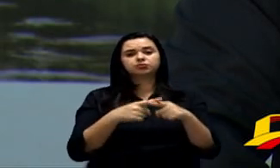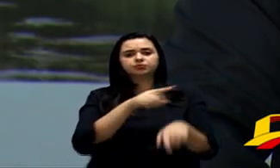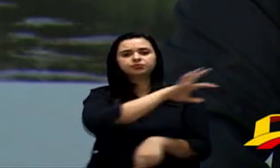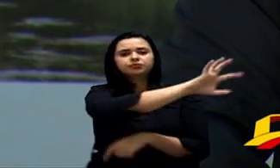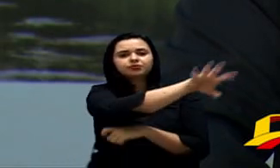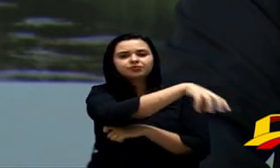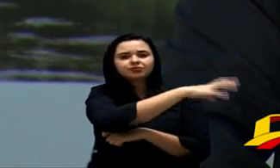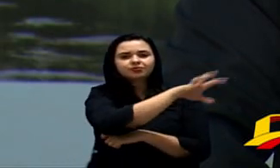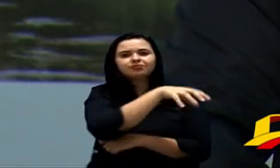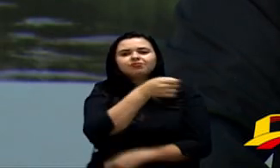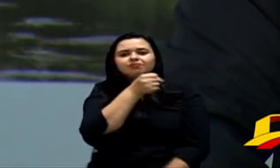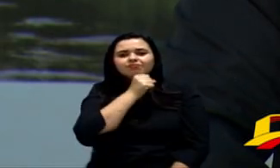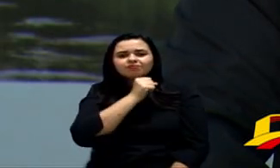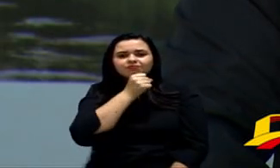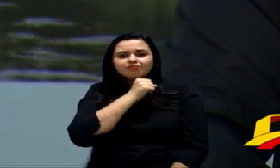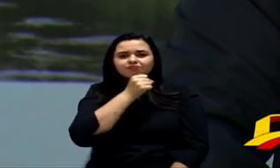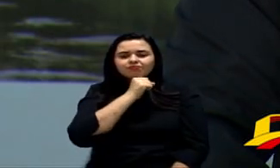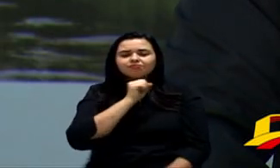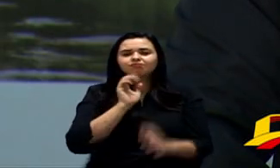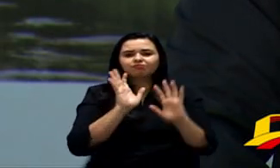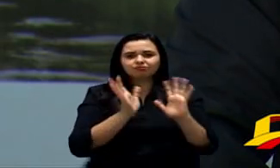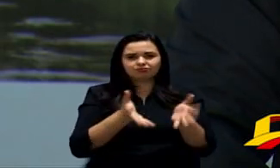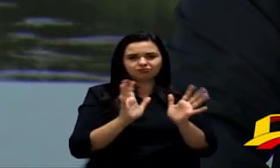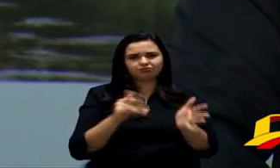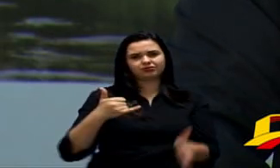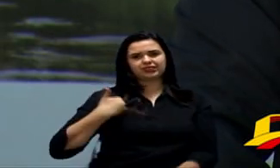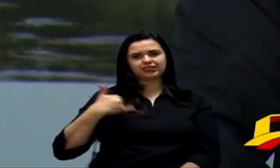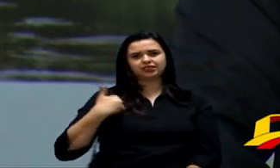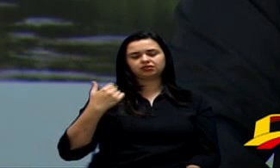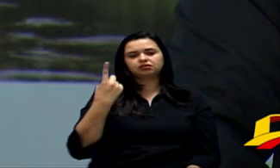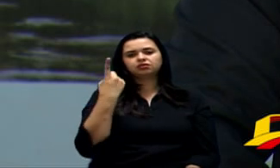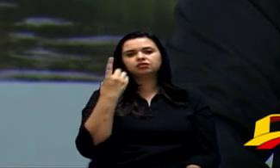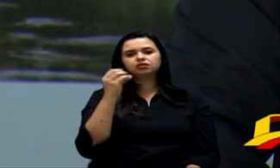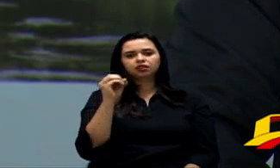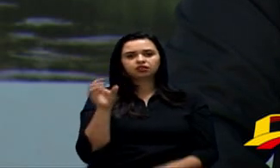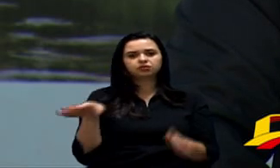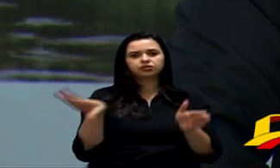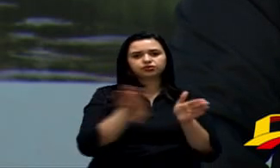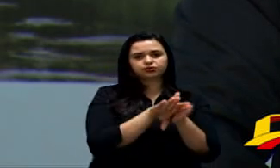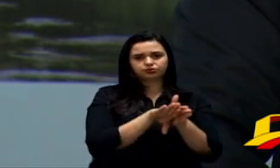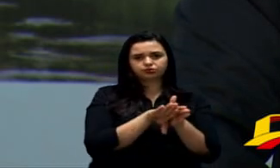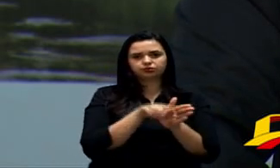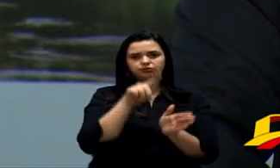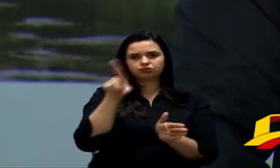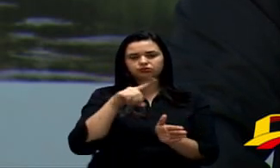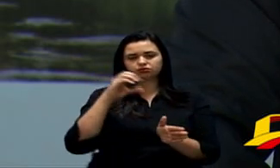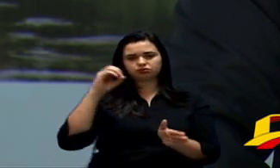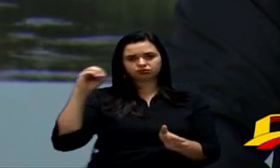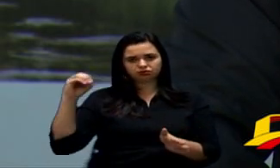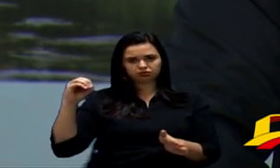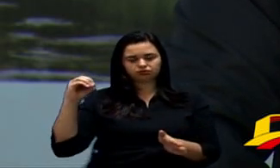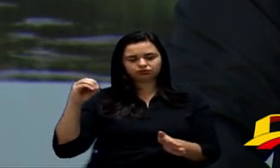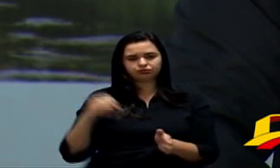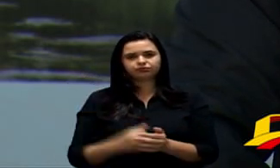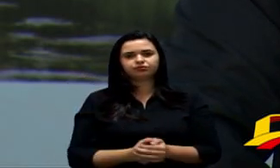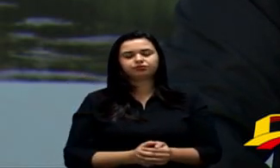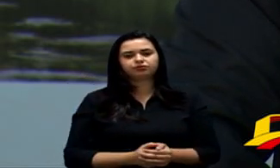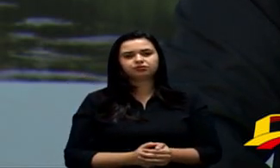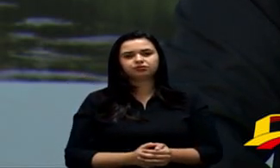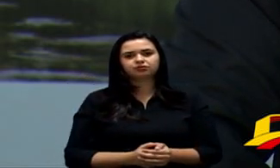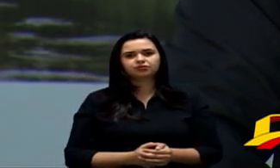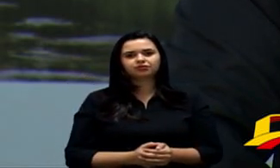chegou no zoológico com 10 anos, vindo do circo, e acreditam